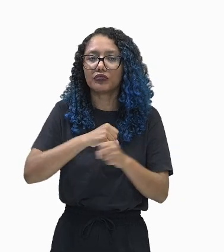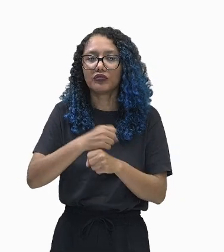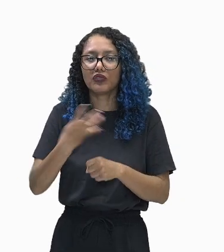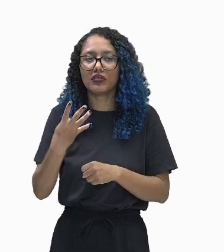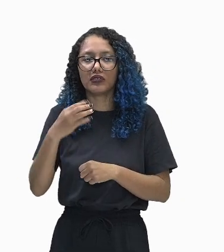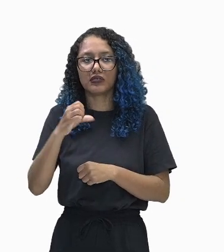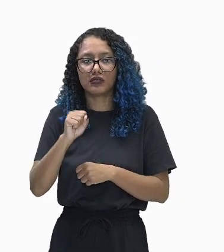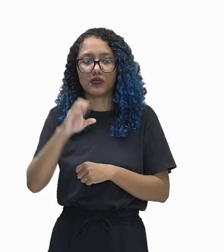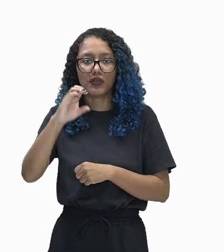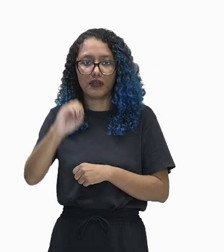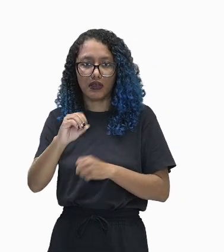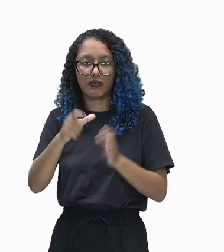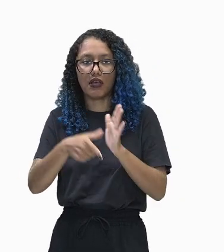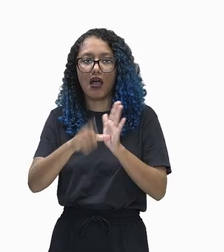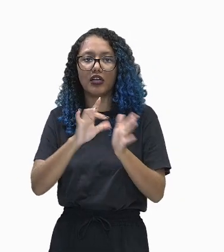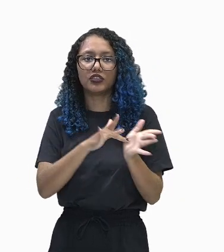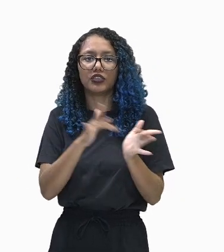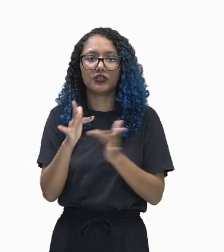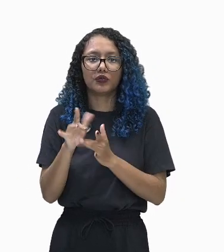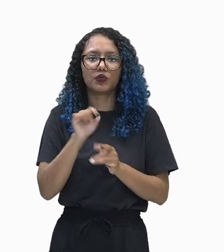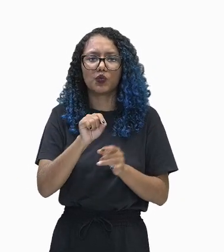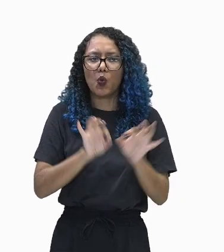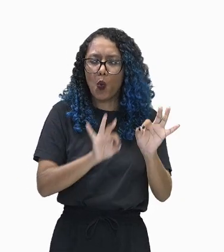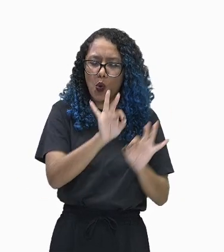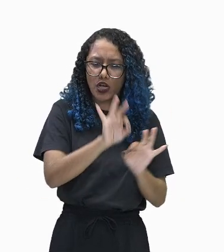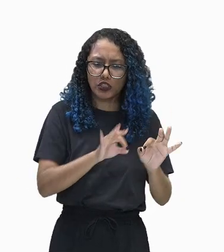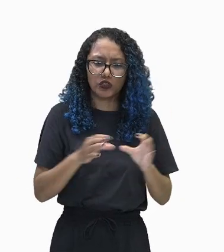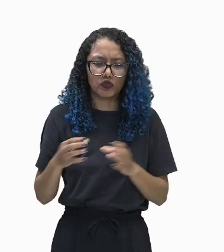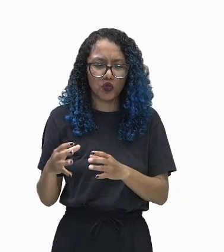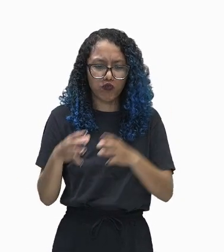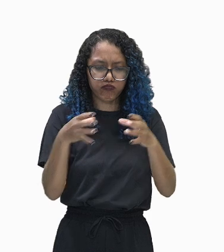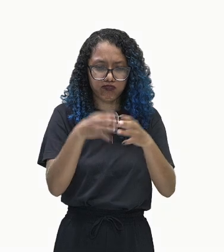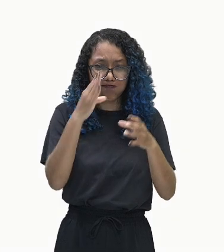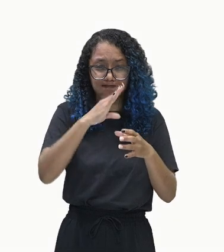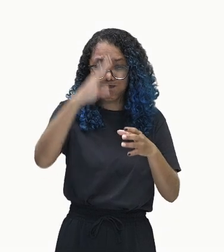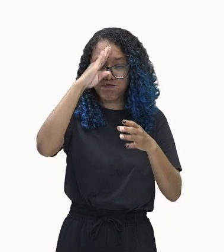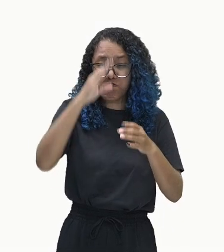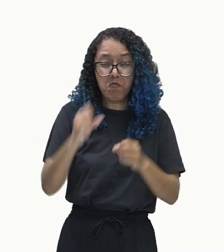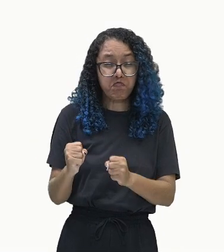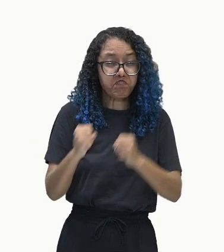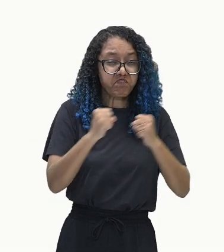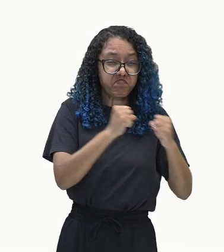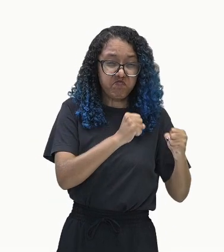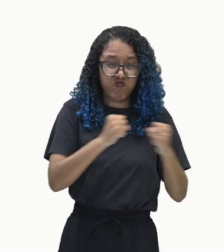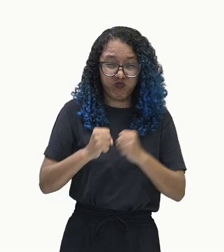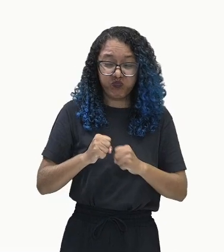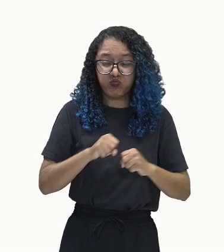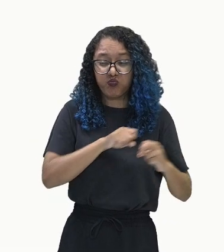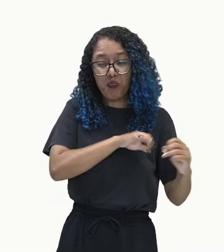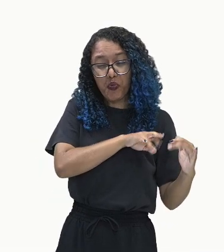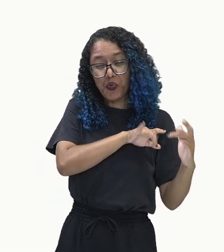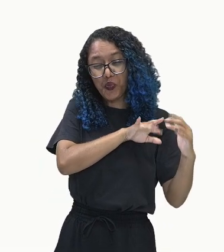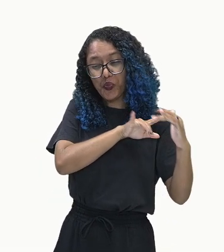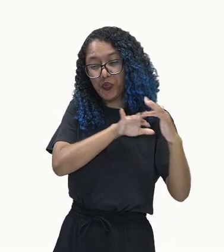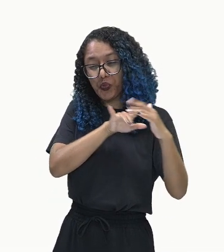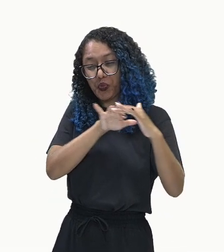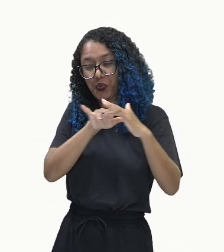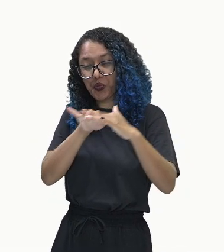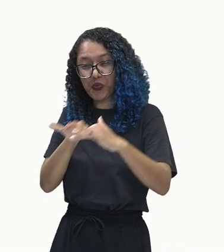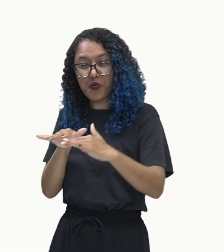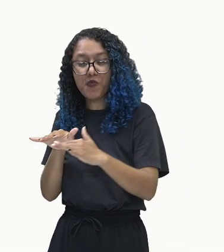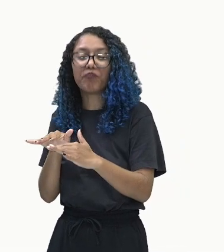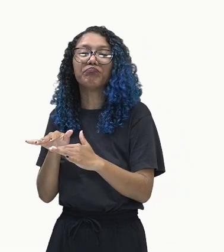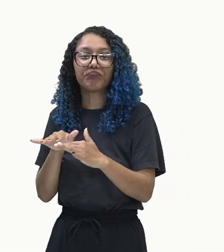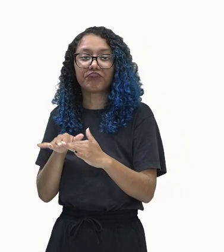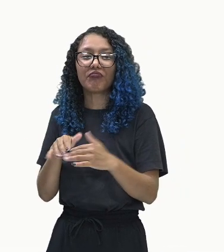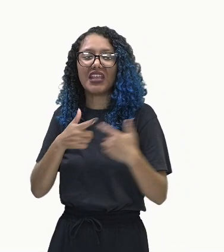Xerxes mobilizou um poderoso exército contra os gregos, derrotando, gente,